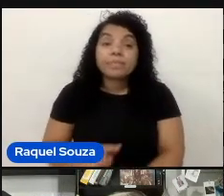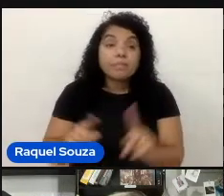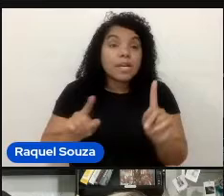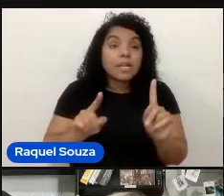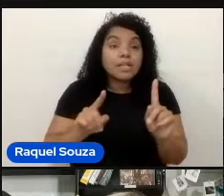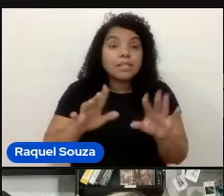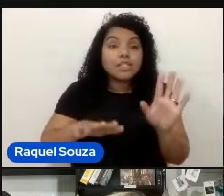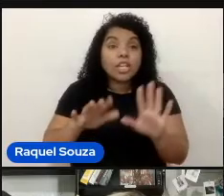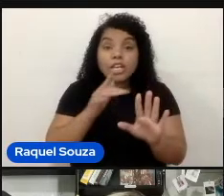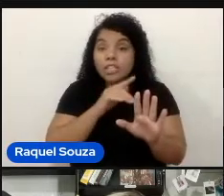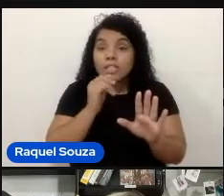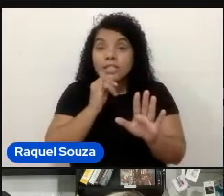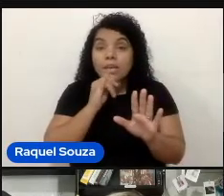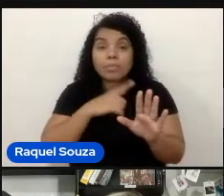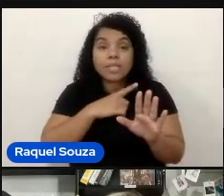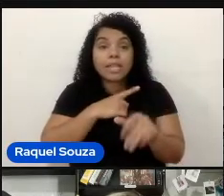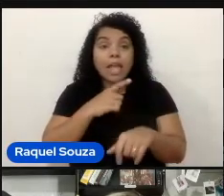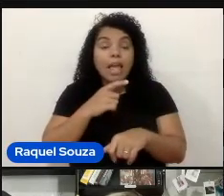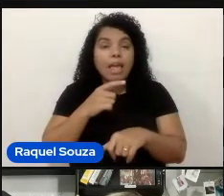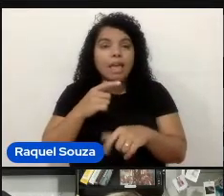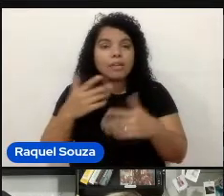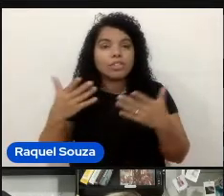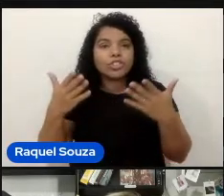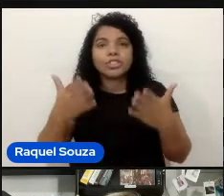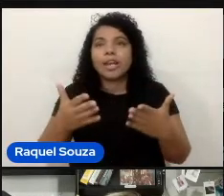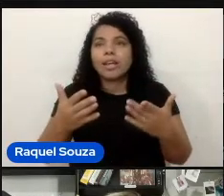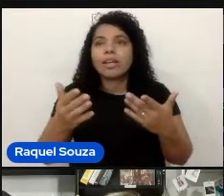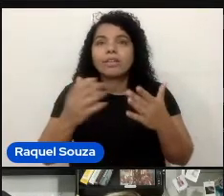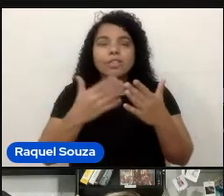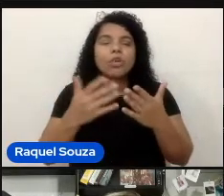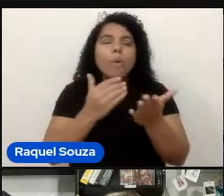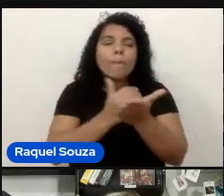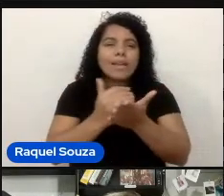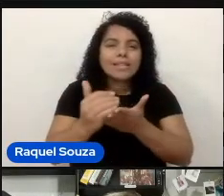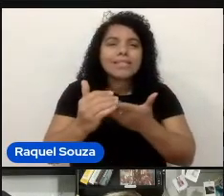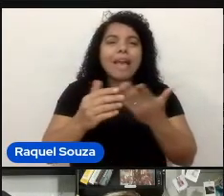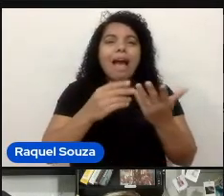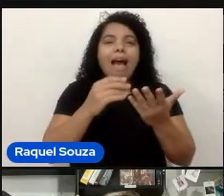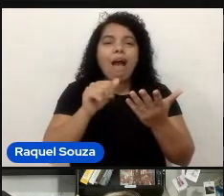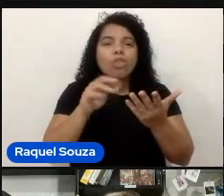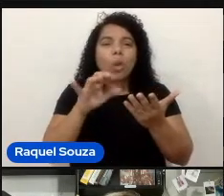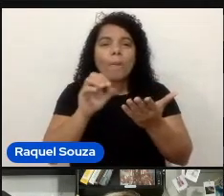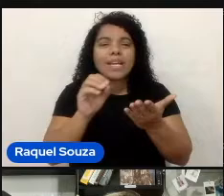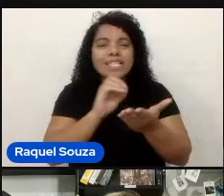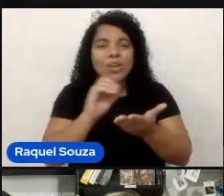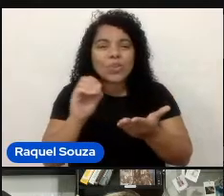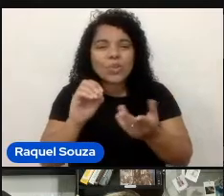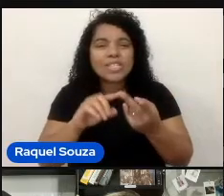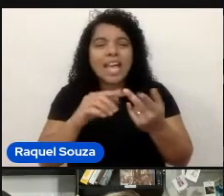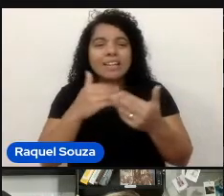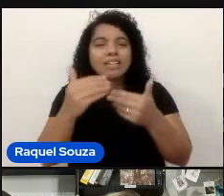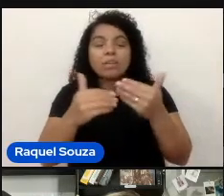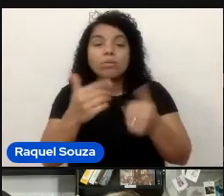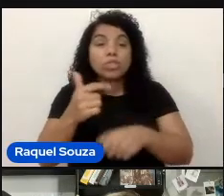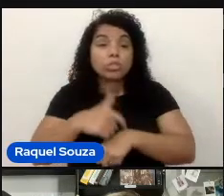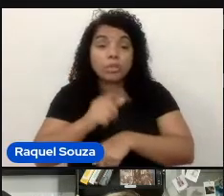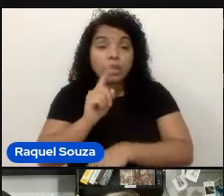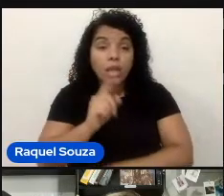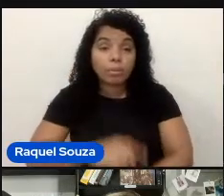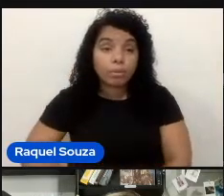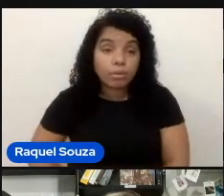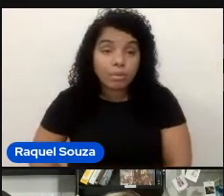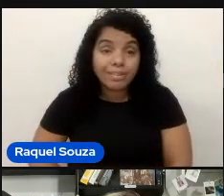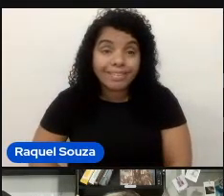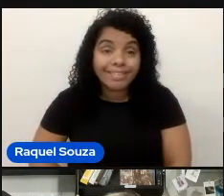tem realmente tempo de sentar e tá começando um projeto todo do zero, vamos começar a automação toda do zero, com tempo, tudo. A gente não tem. Então, quando a